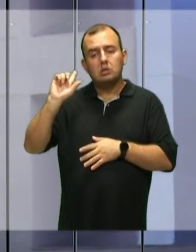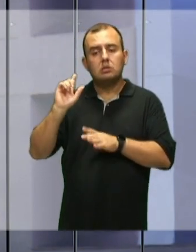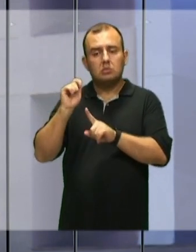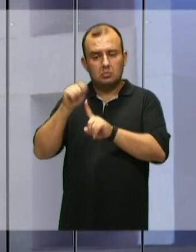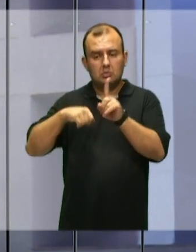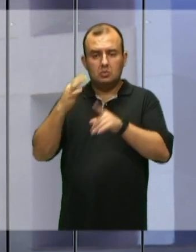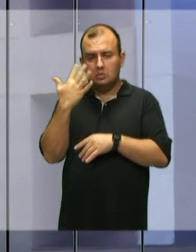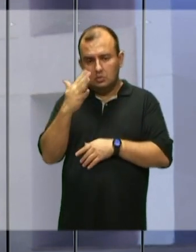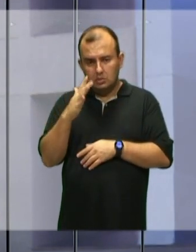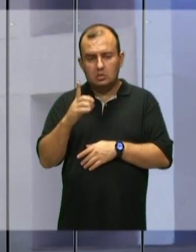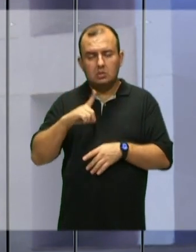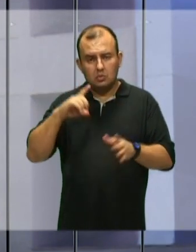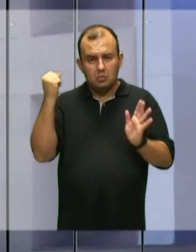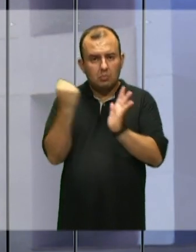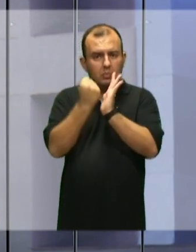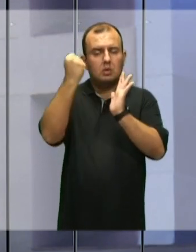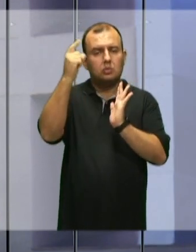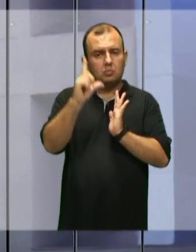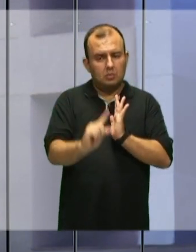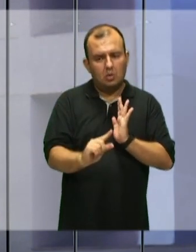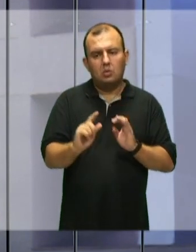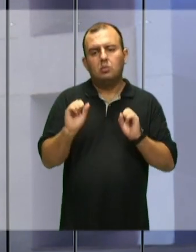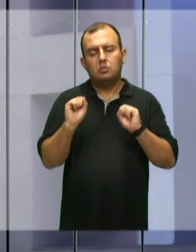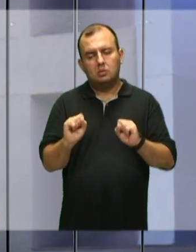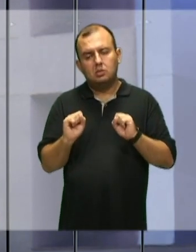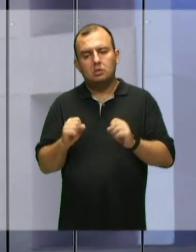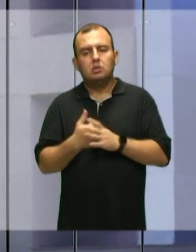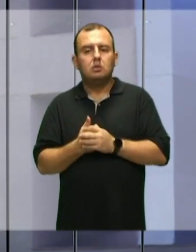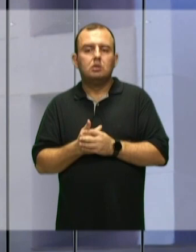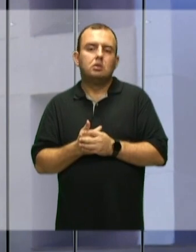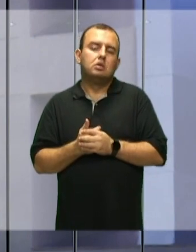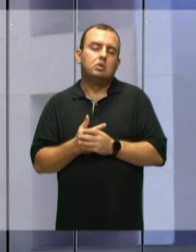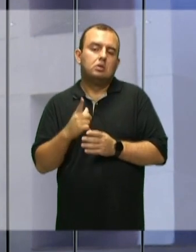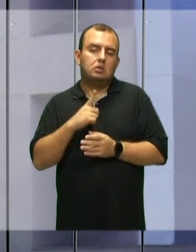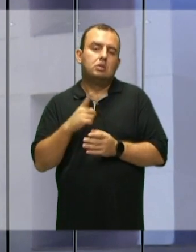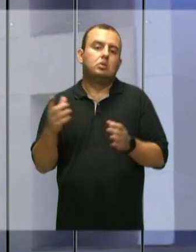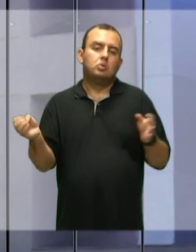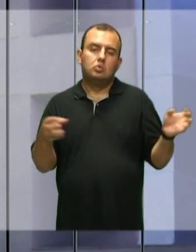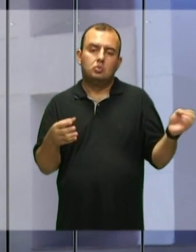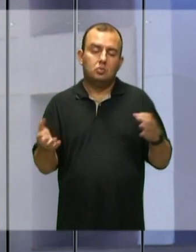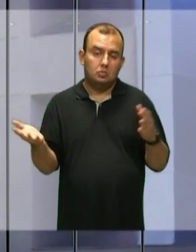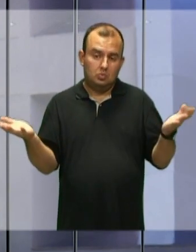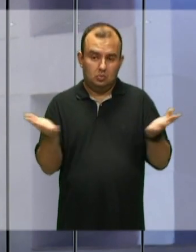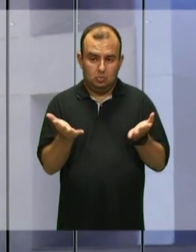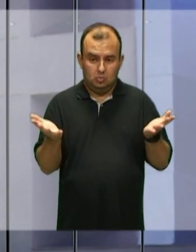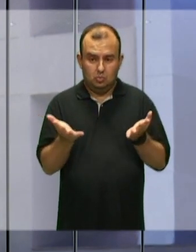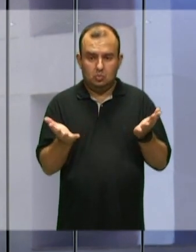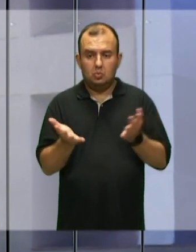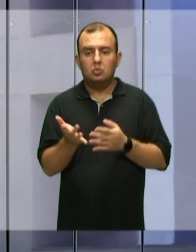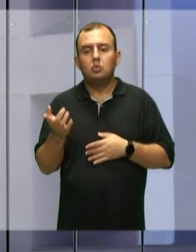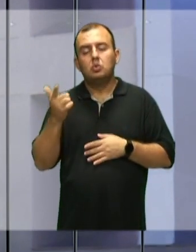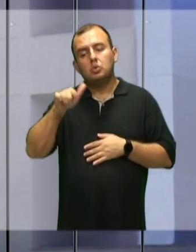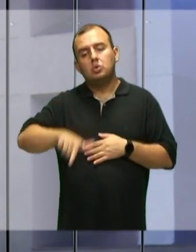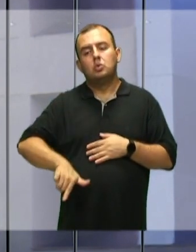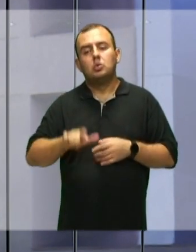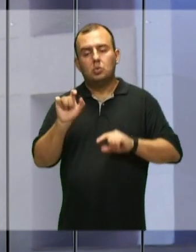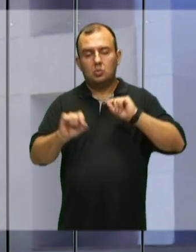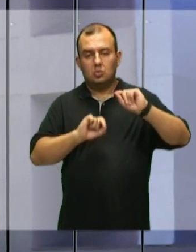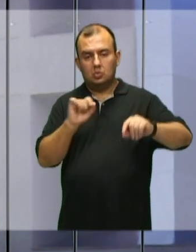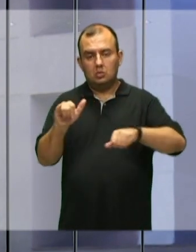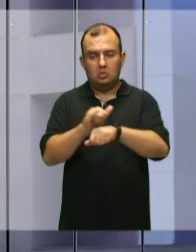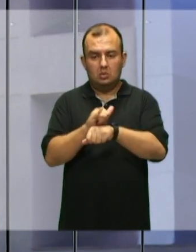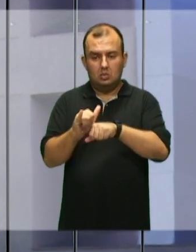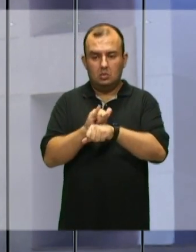para que a gente tivesse o menos Impacto possível dessa situação e trazendo para pra atualidade pro dia de hoje né voltamos novamente nas